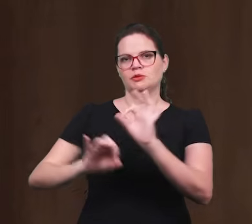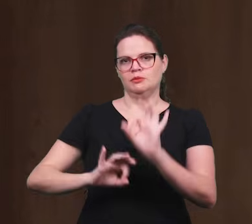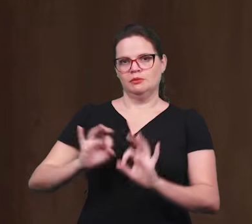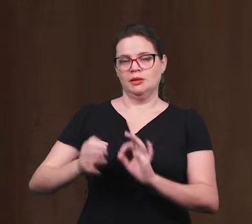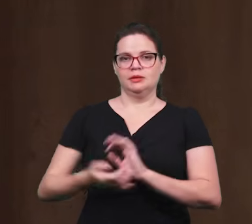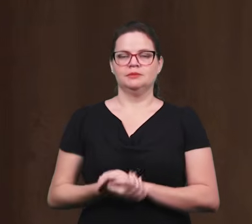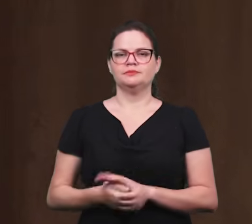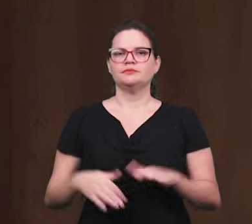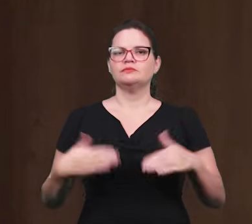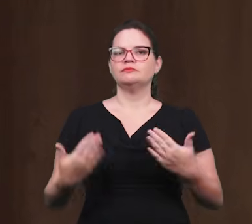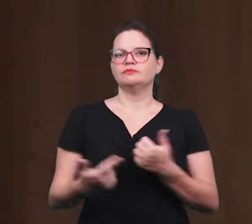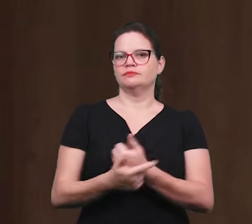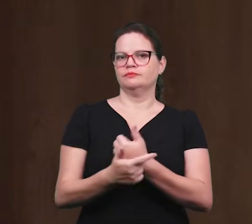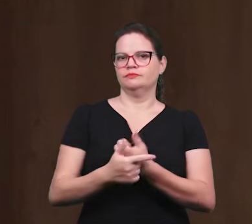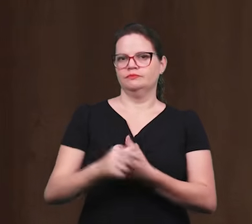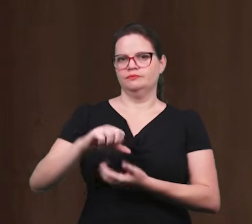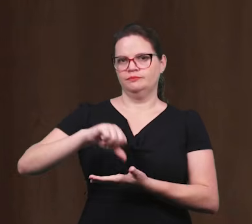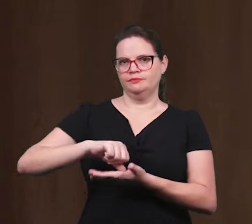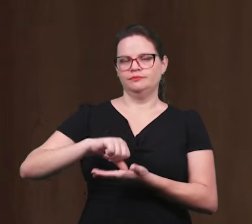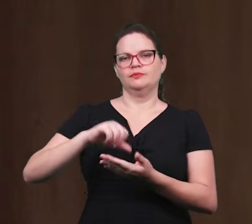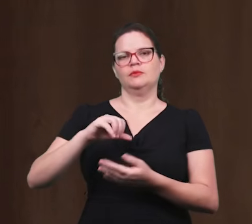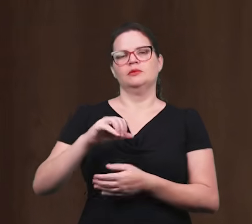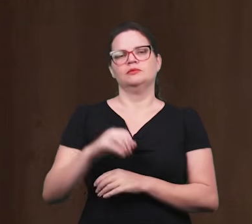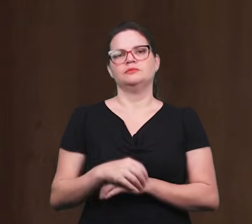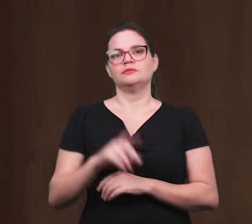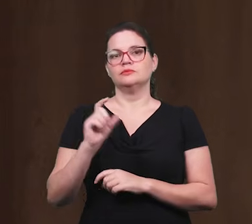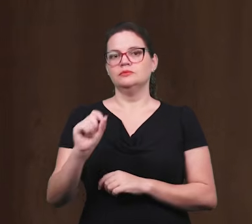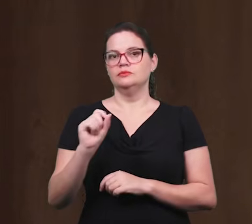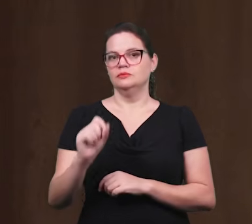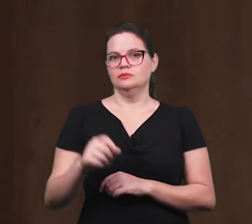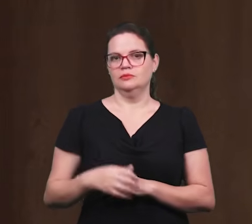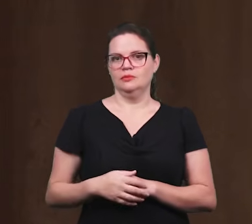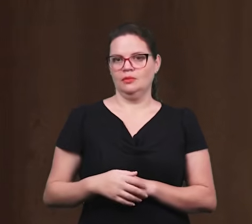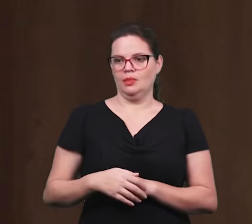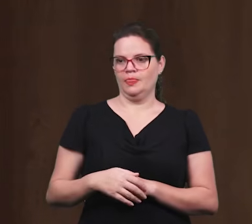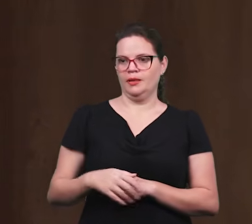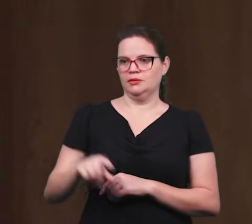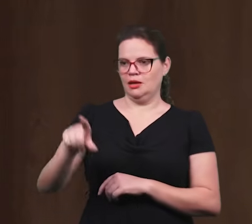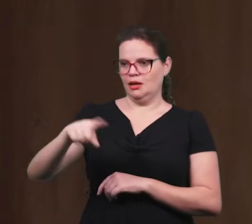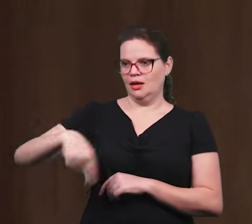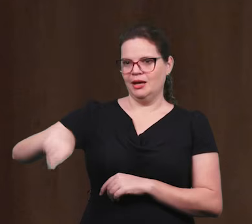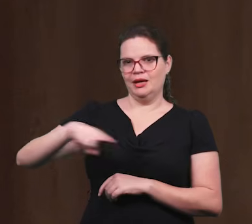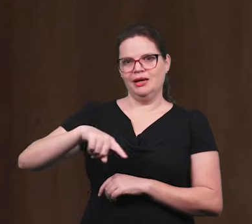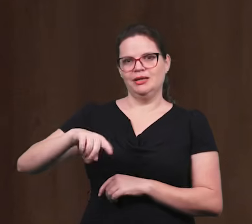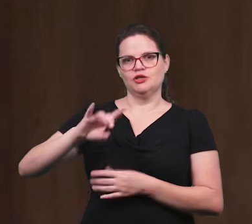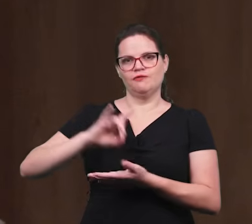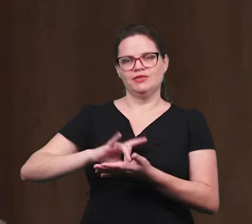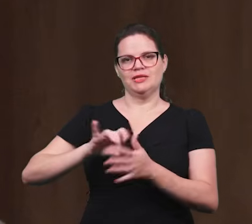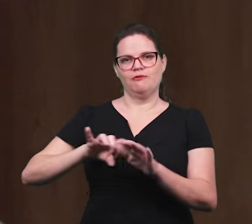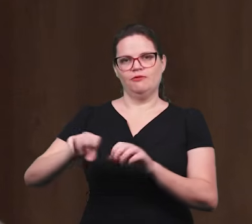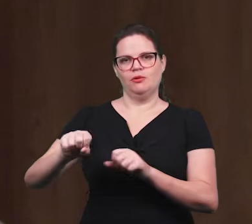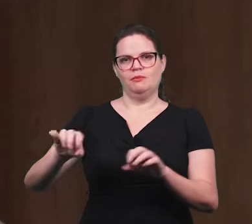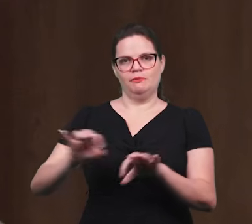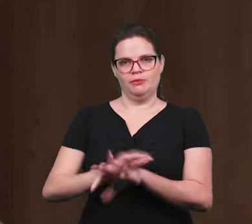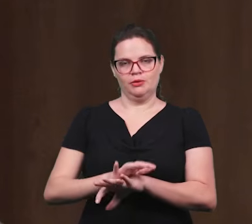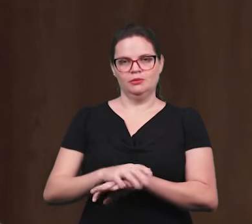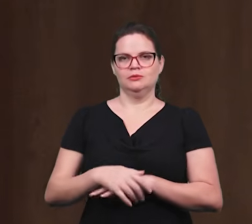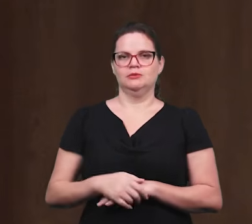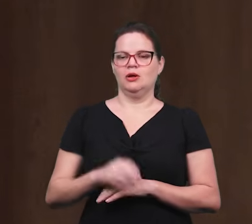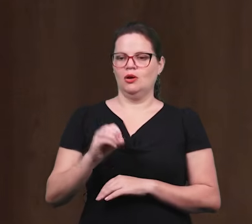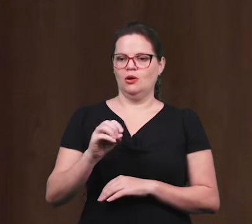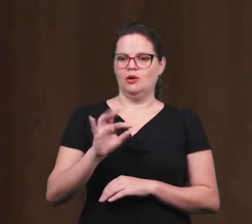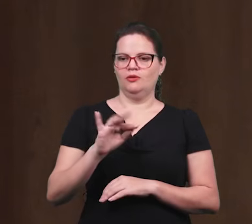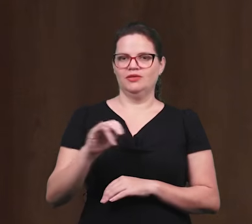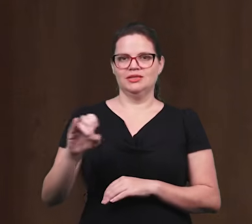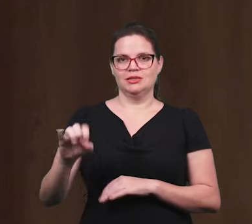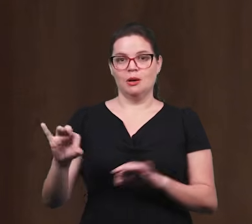função desse núcleo ou desses centros? Formar oficiais da reserva. O nome já está